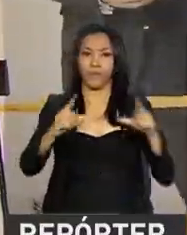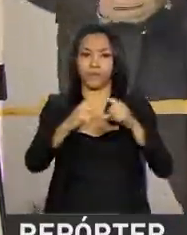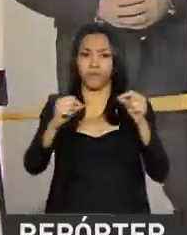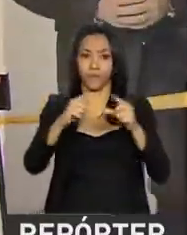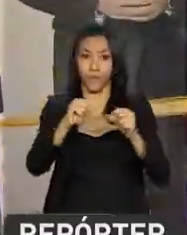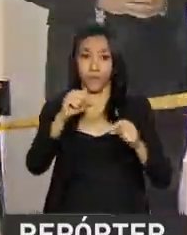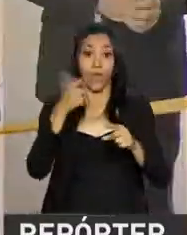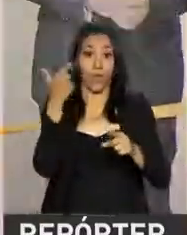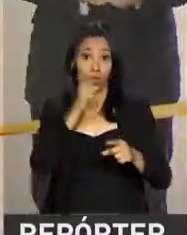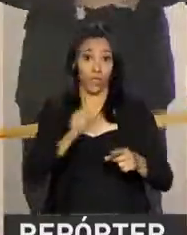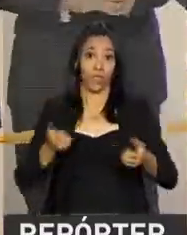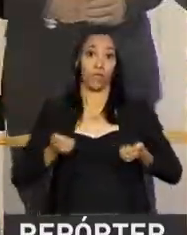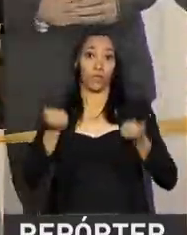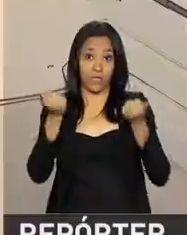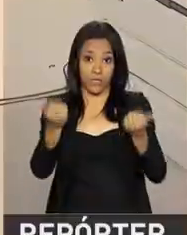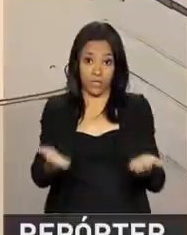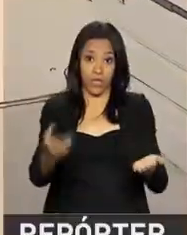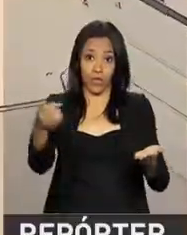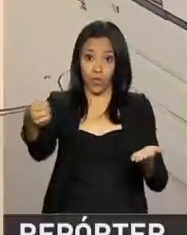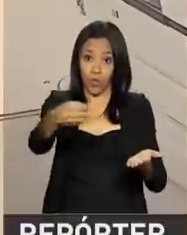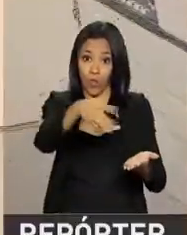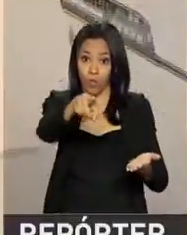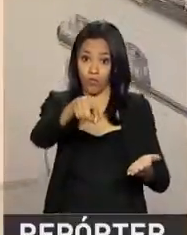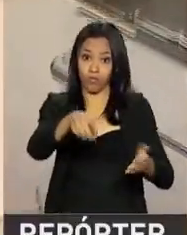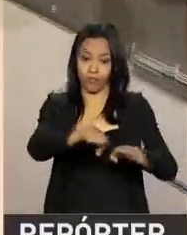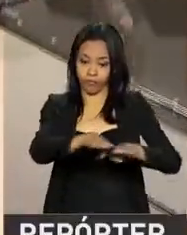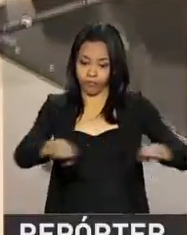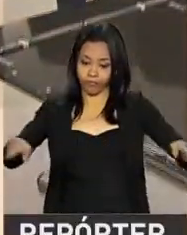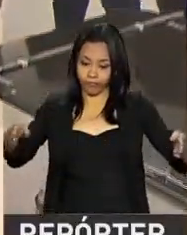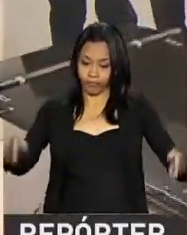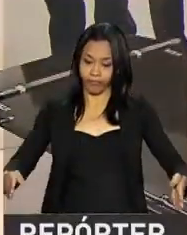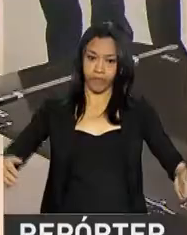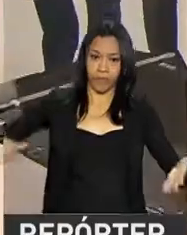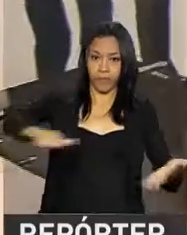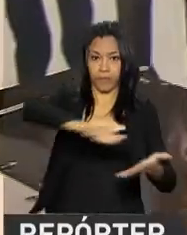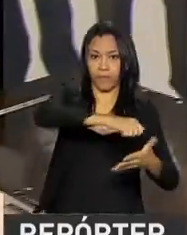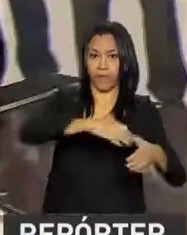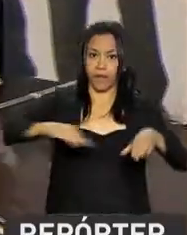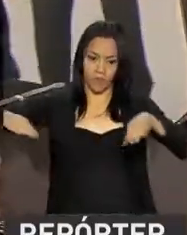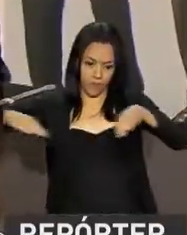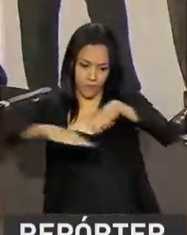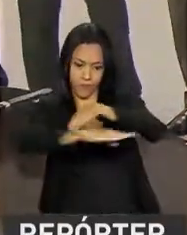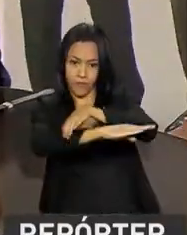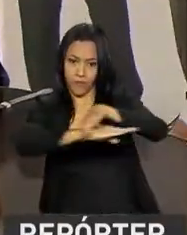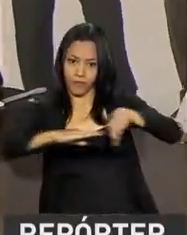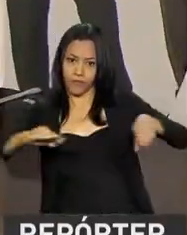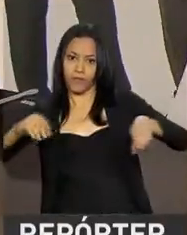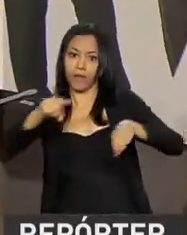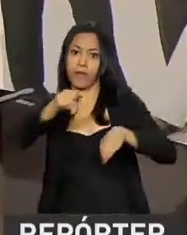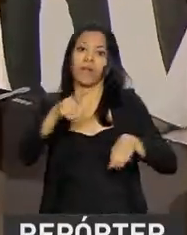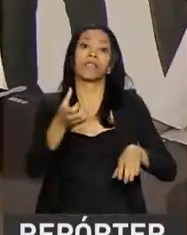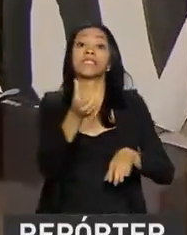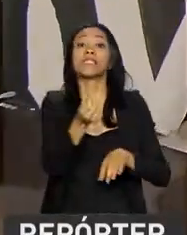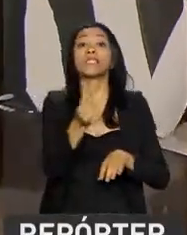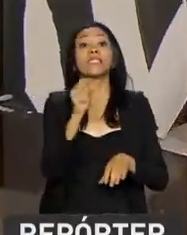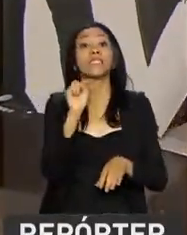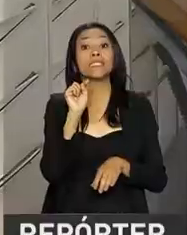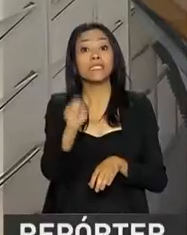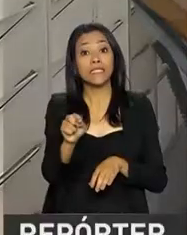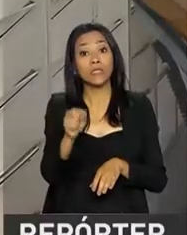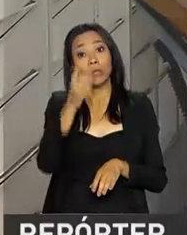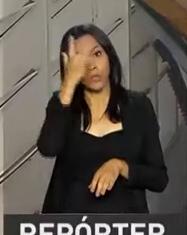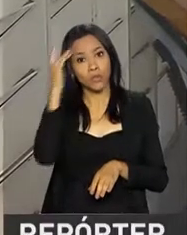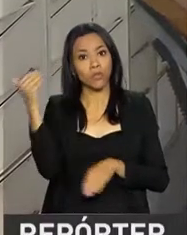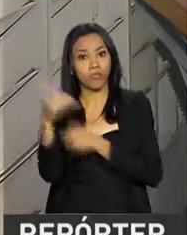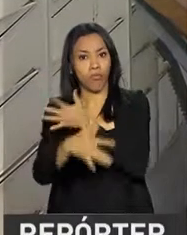um aparelho de radioterapia novinho e vai passar imediatamente dos atuais 45 para 65 atendimentos por dia.